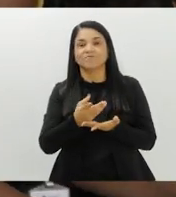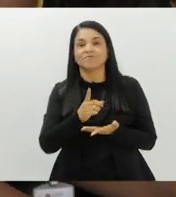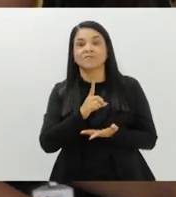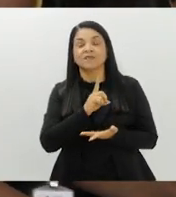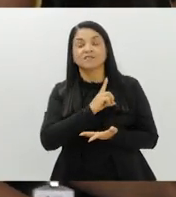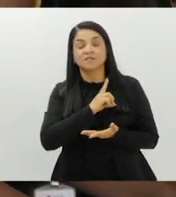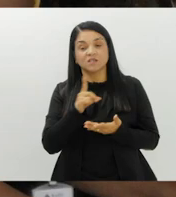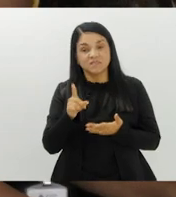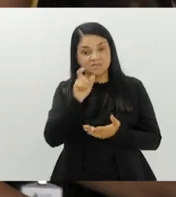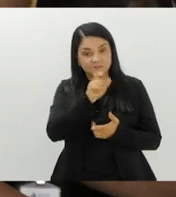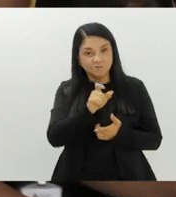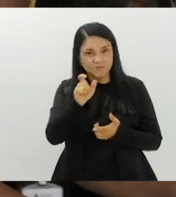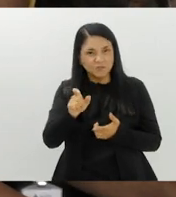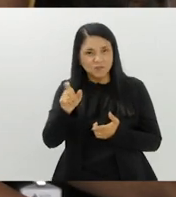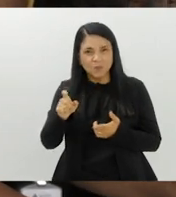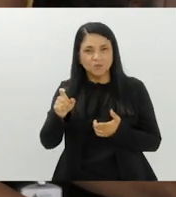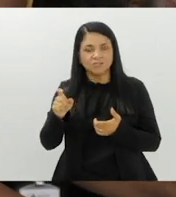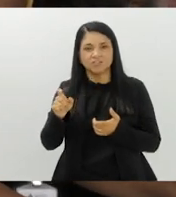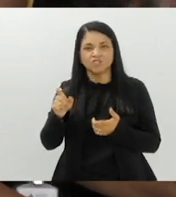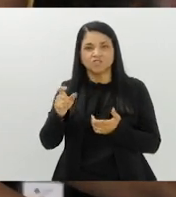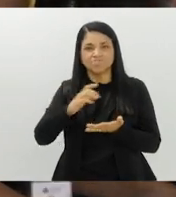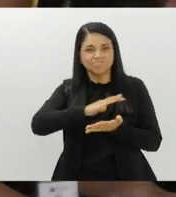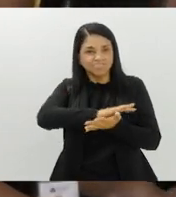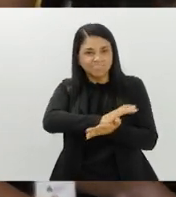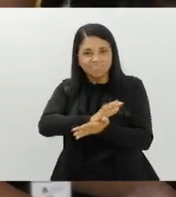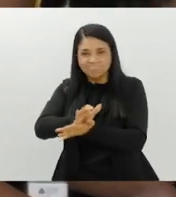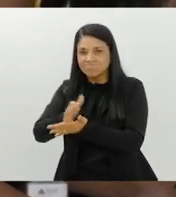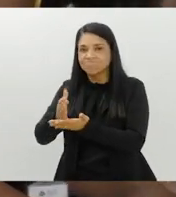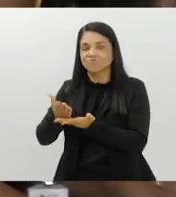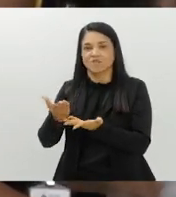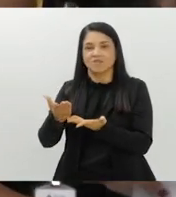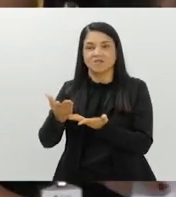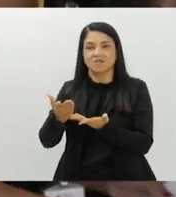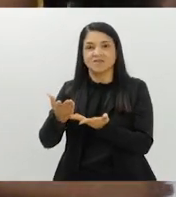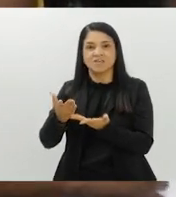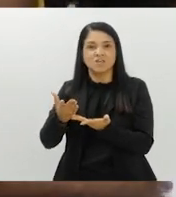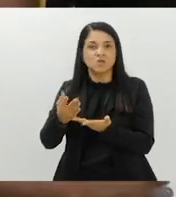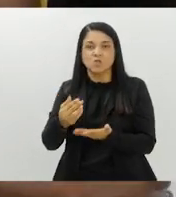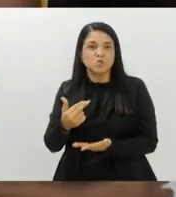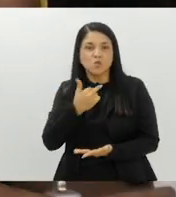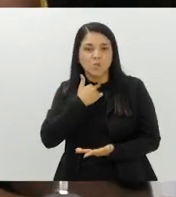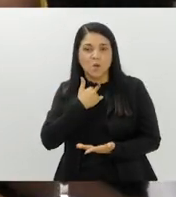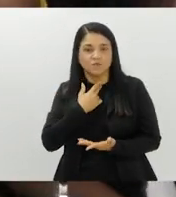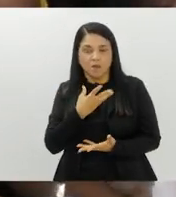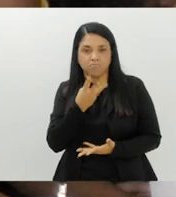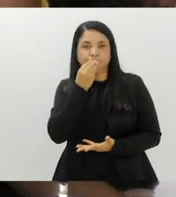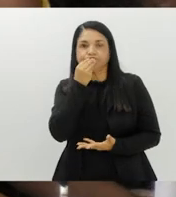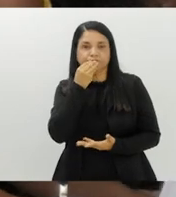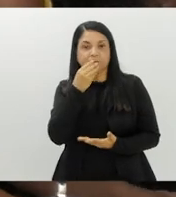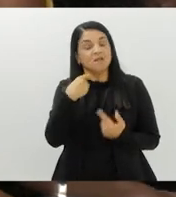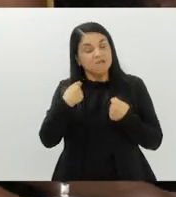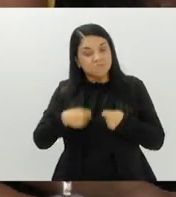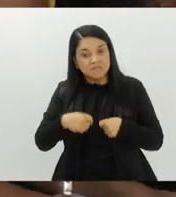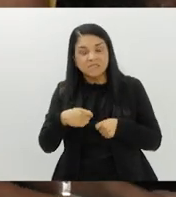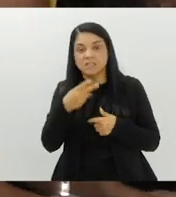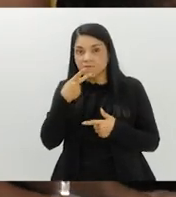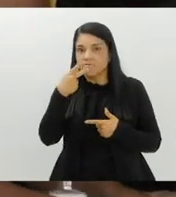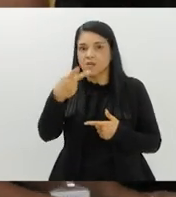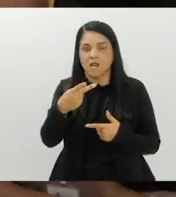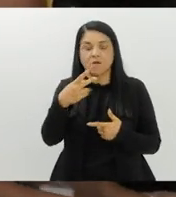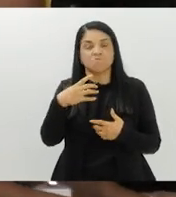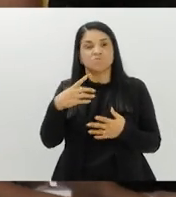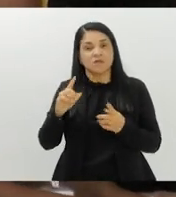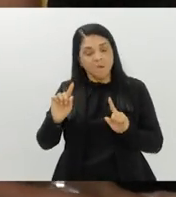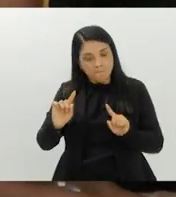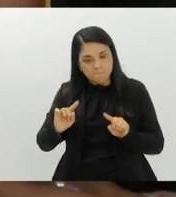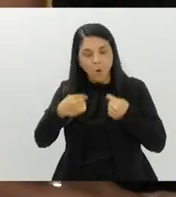de intolerância, a gente não pode deixar de falar disso, porque, infelizmente, é algo que atinge a gente na alma. A